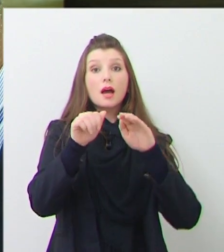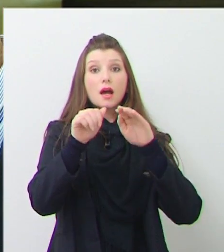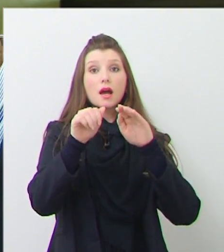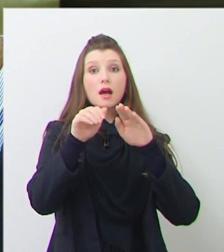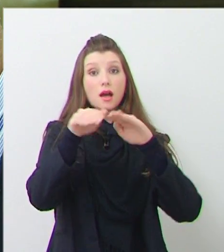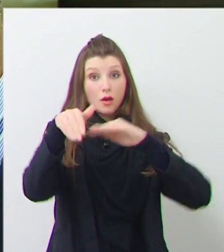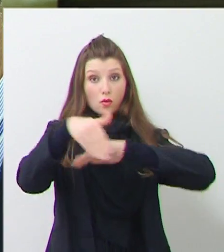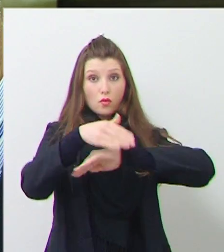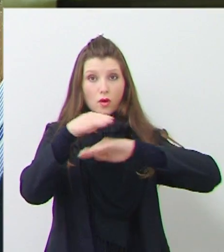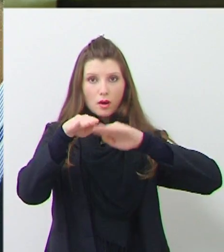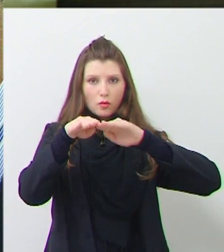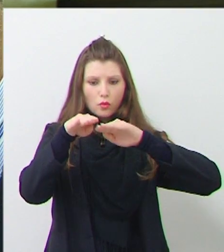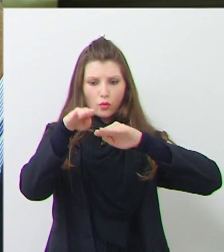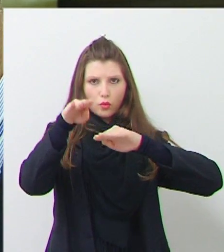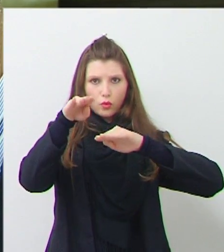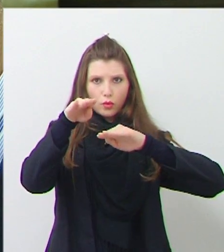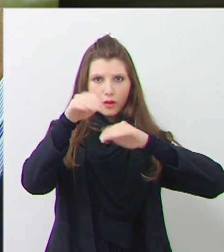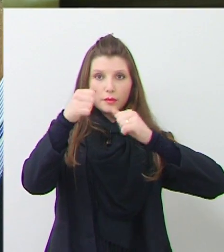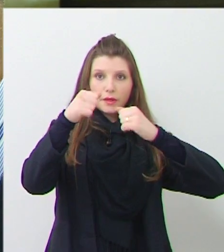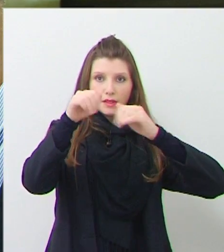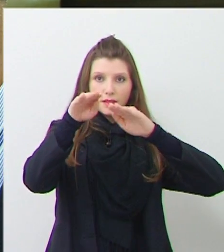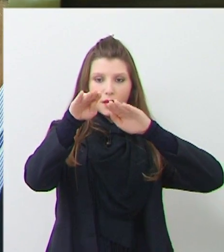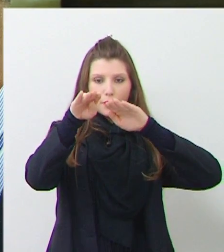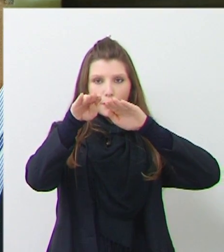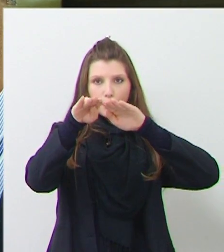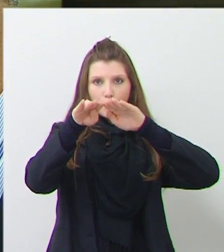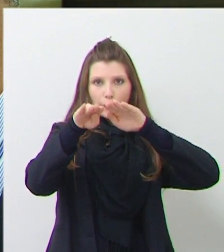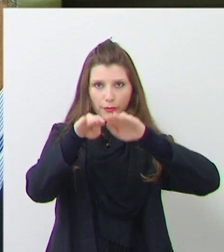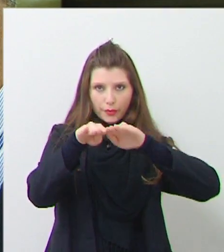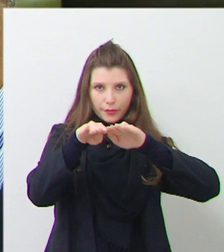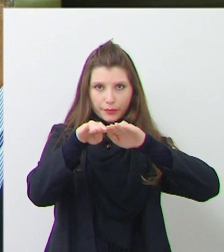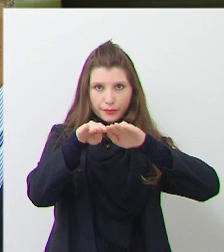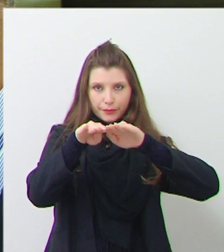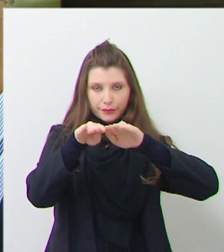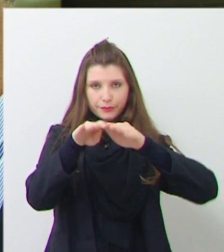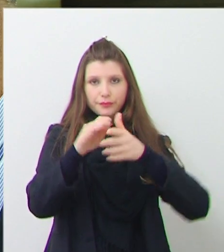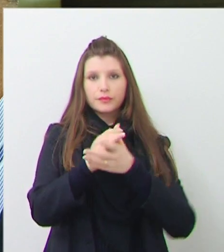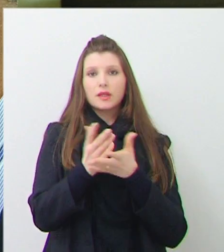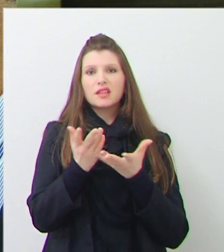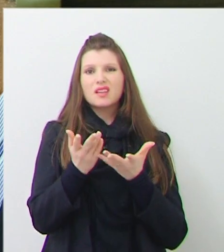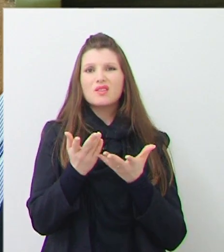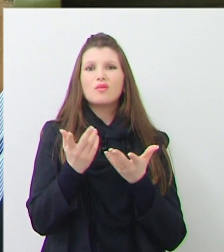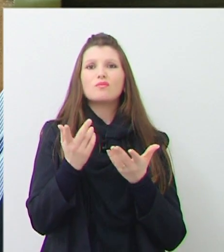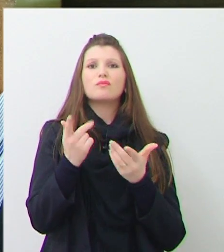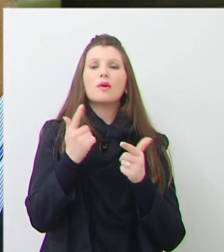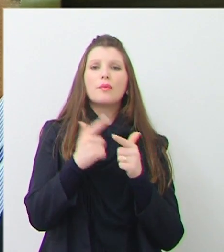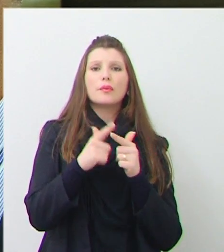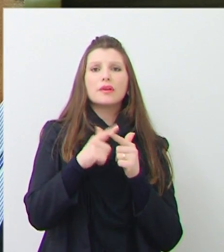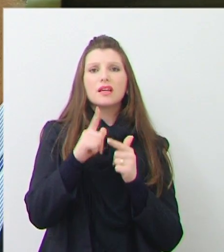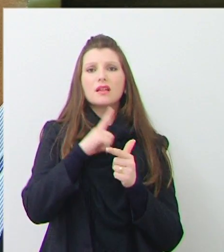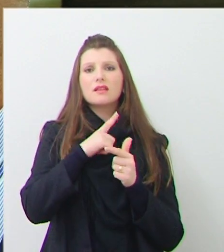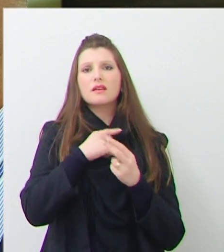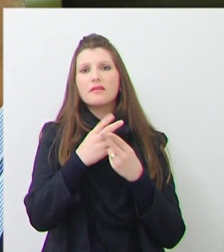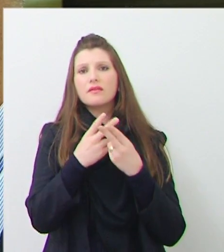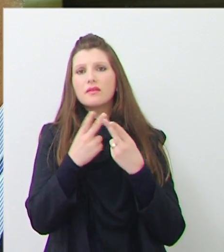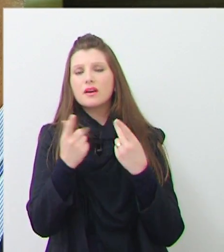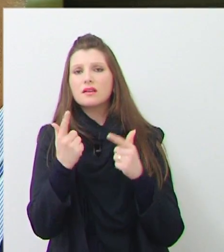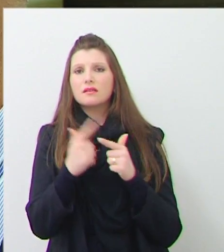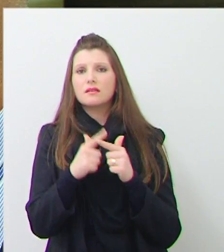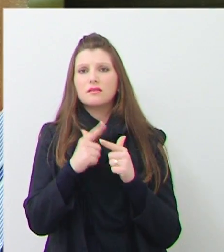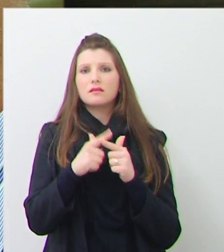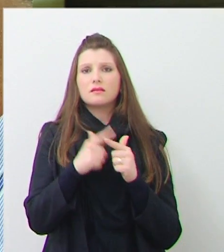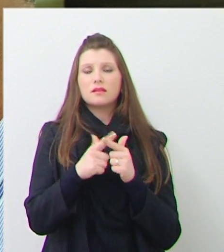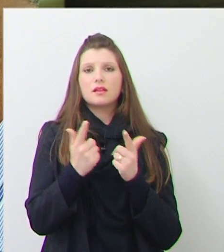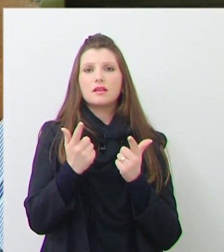com os trilhos que atravessam as nossas rodovias. Isso vem causando, o desnivelamento